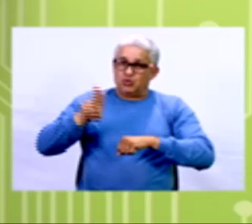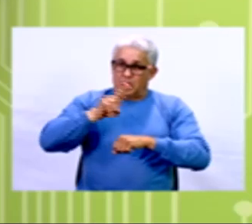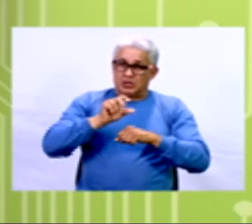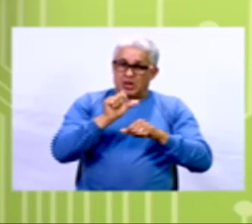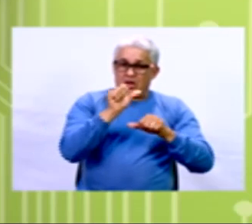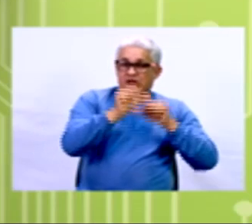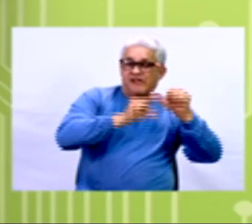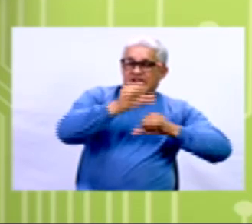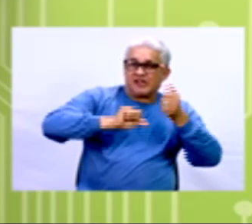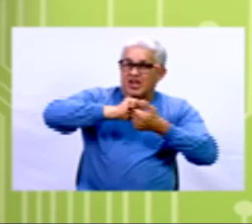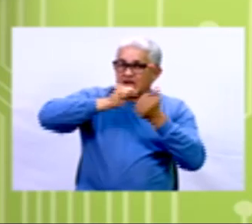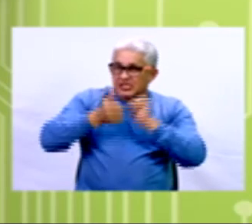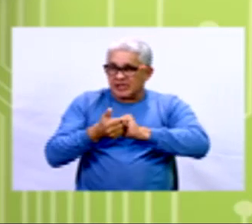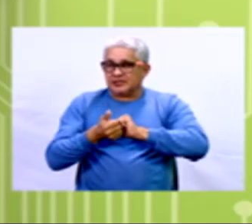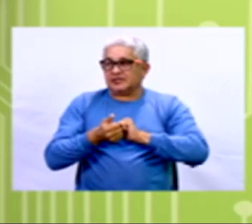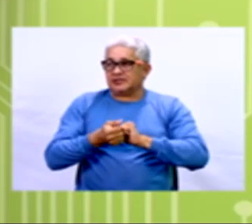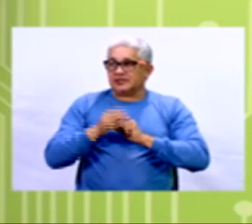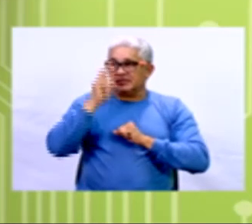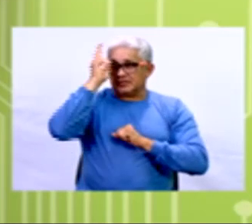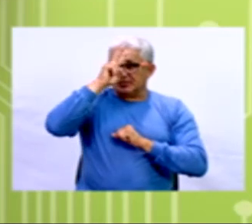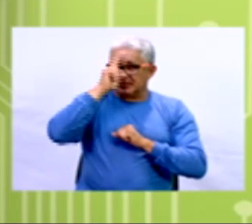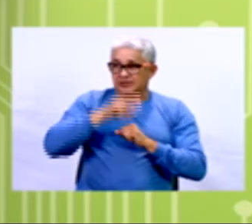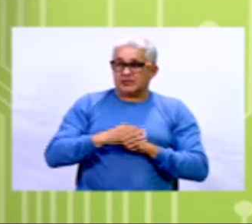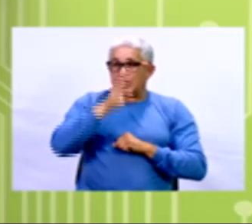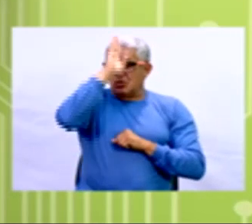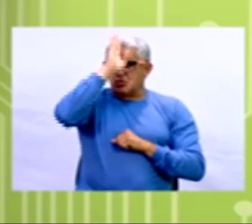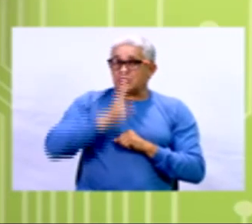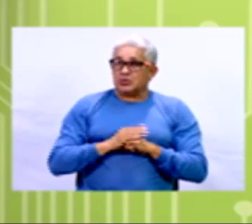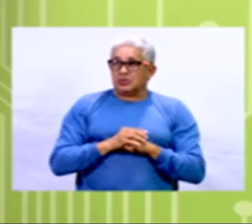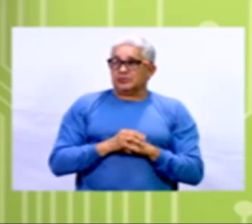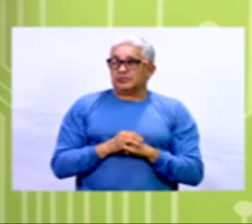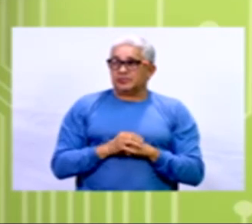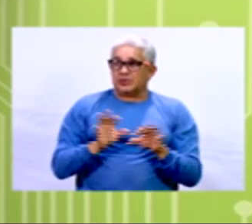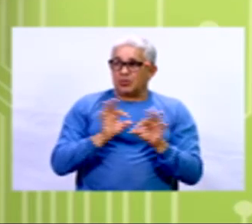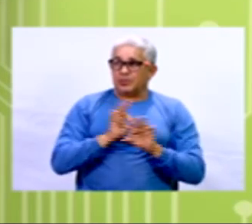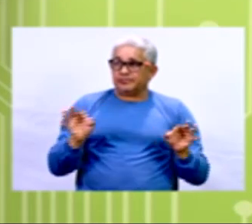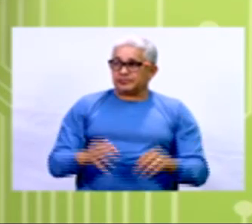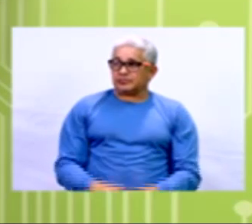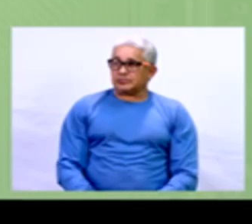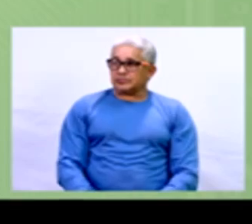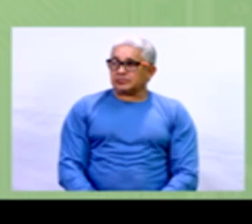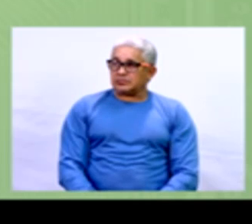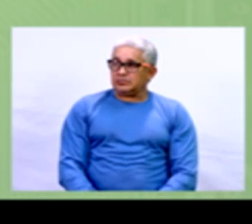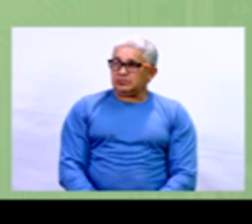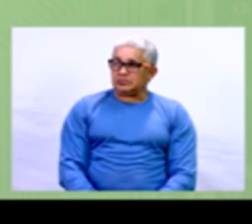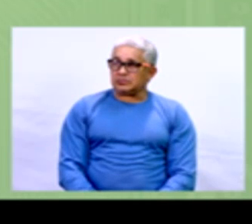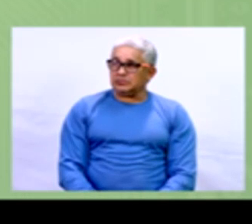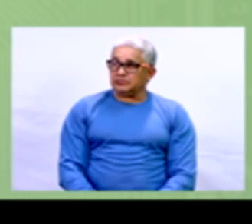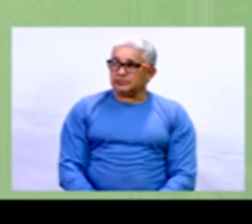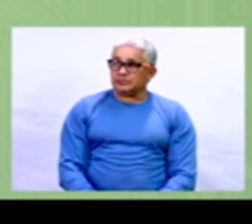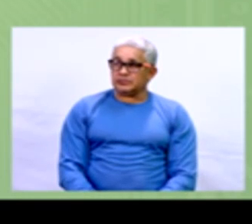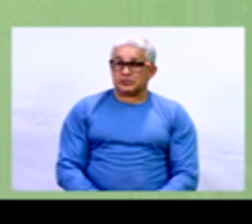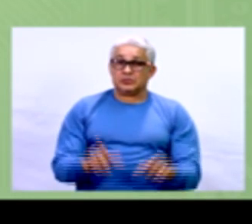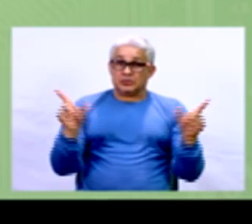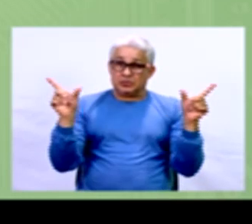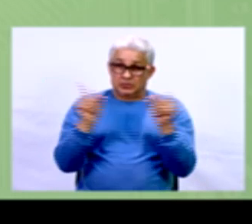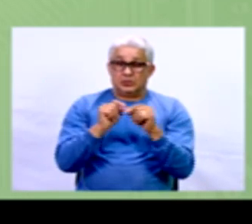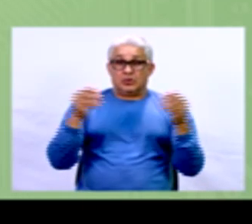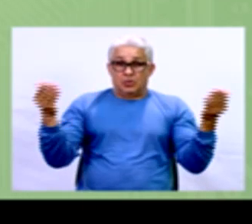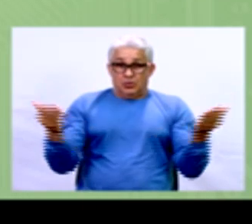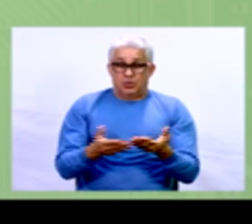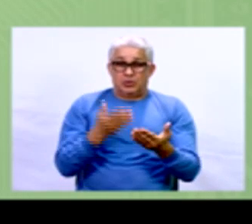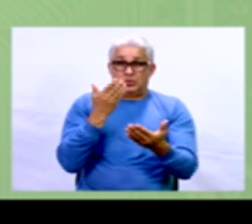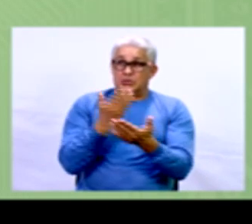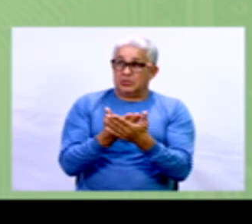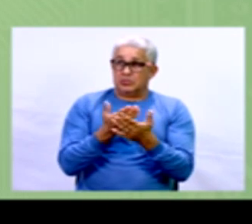dá para fazer bastante coisa. Lembrando que ele é totalmente gratuito e isso é ótimo. Bom, então, na aula de hoje, vamos fazer